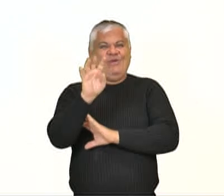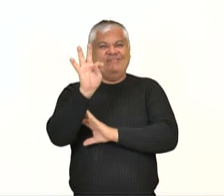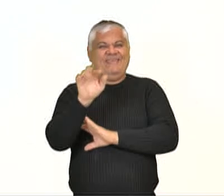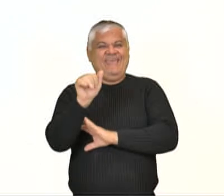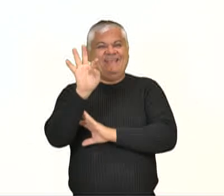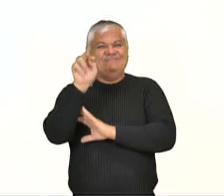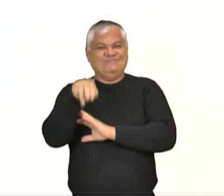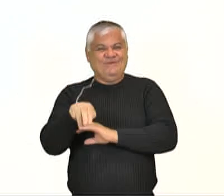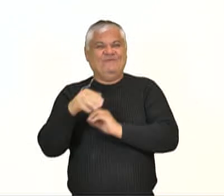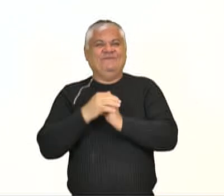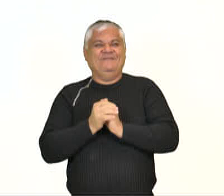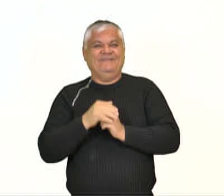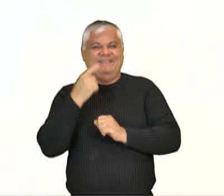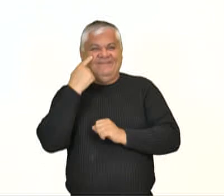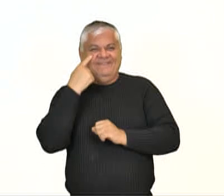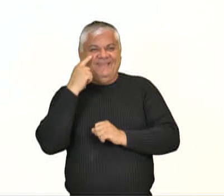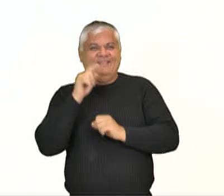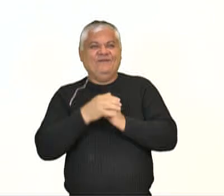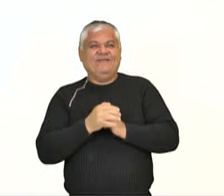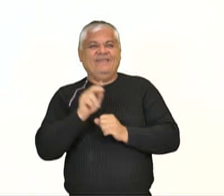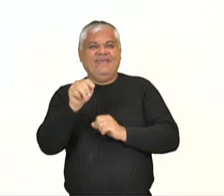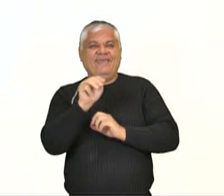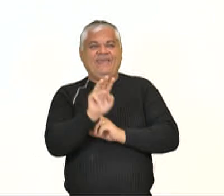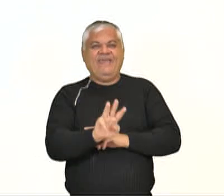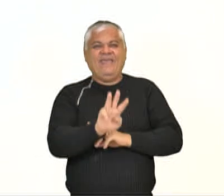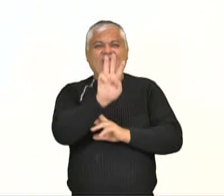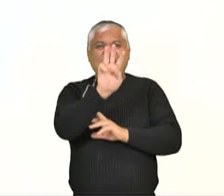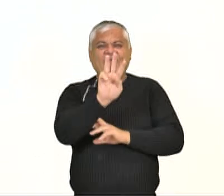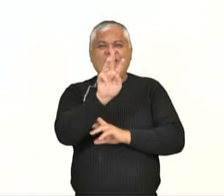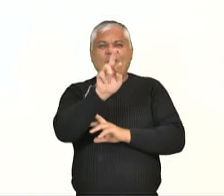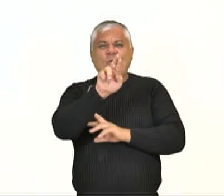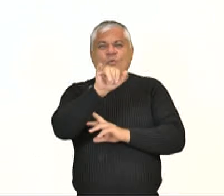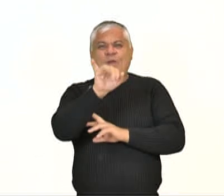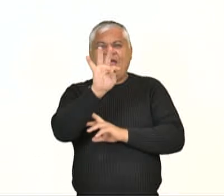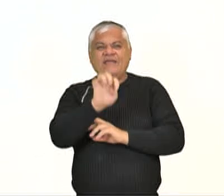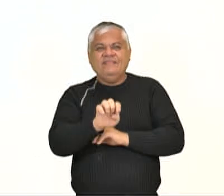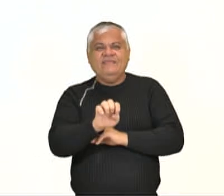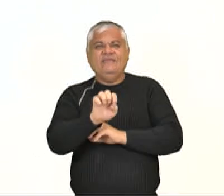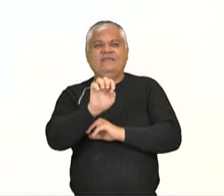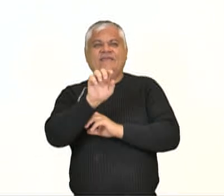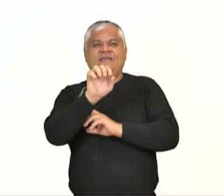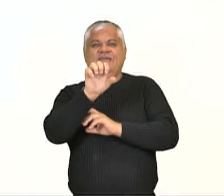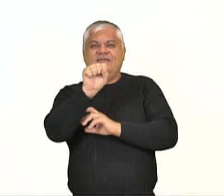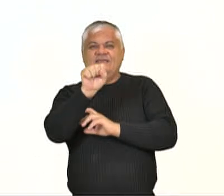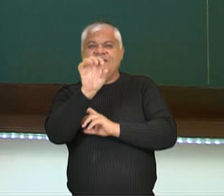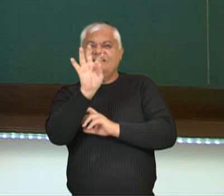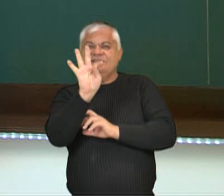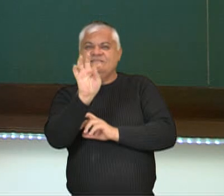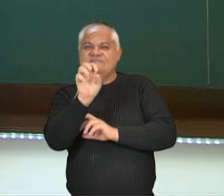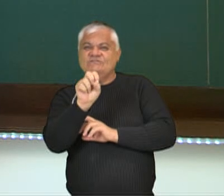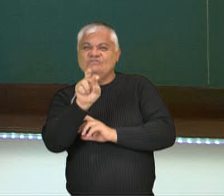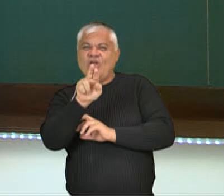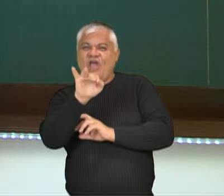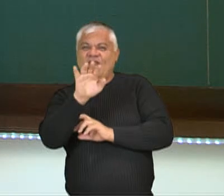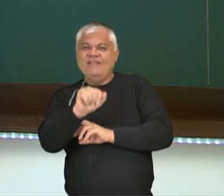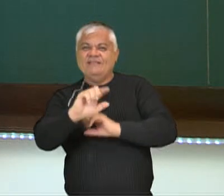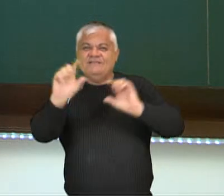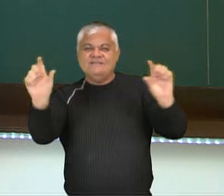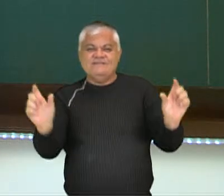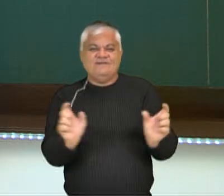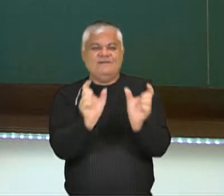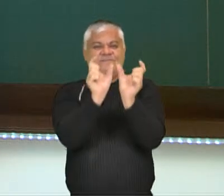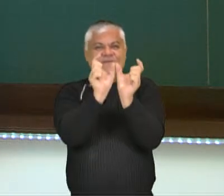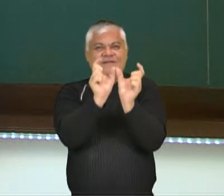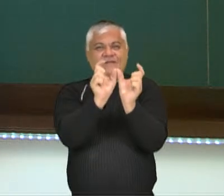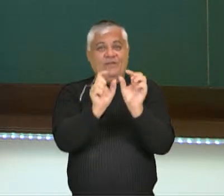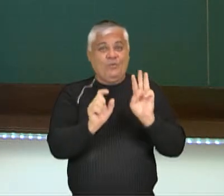conseguiu localizar? Ela significa escrever histórias. Então, para eu dizer em inglês escrever histórias, eu tenho que combinar essas